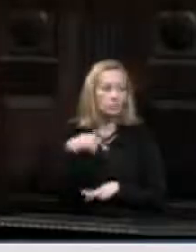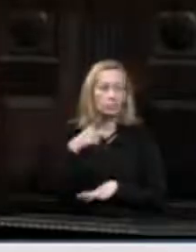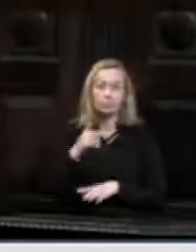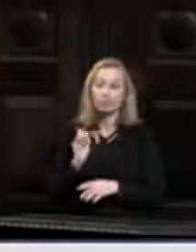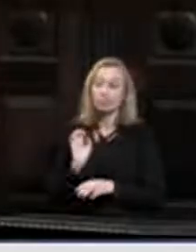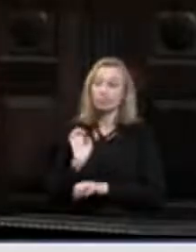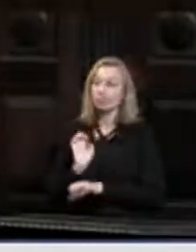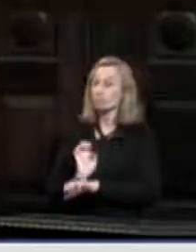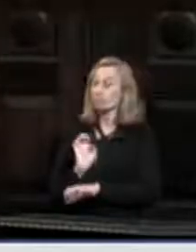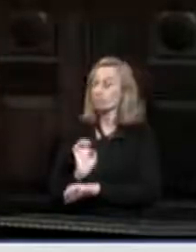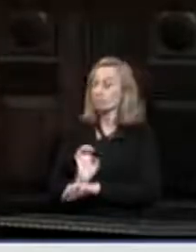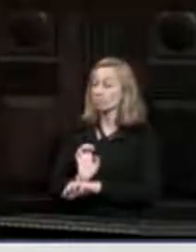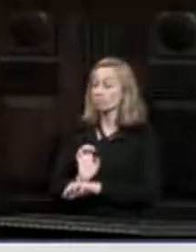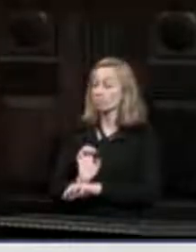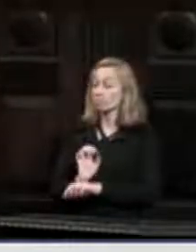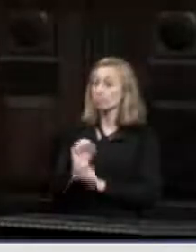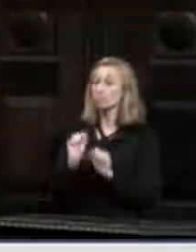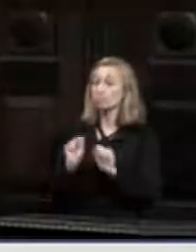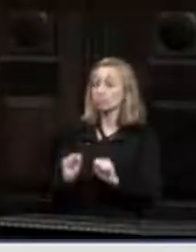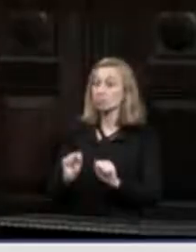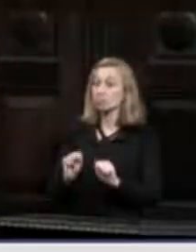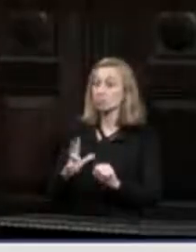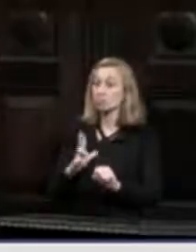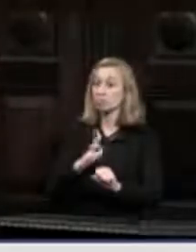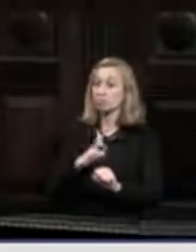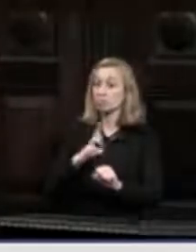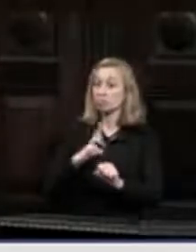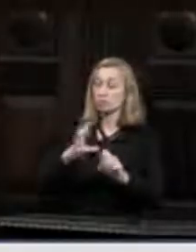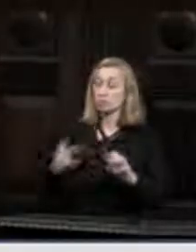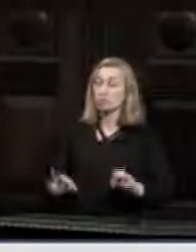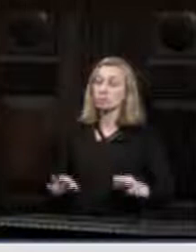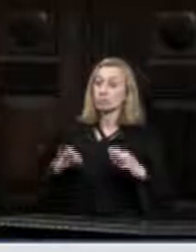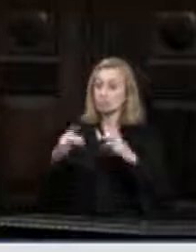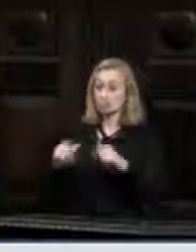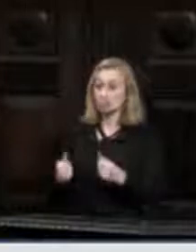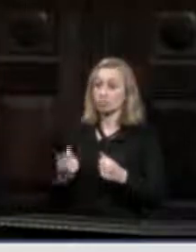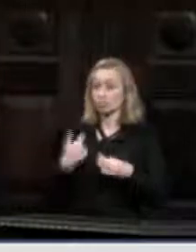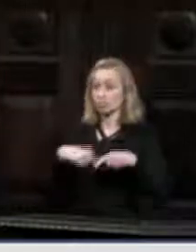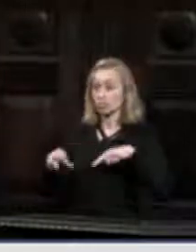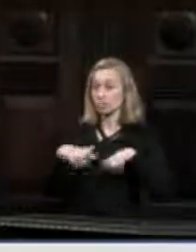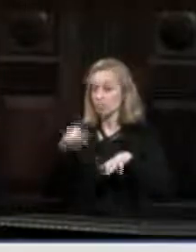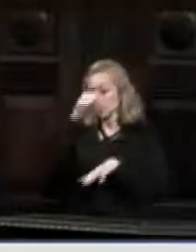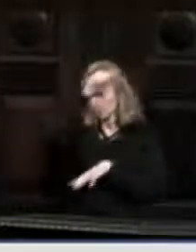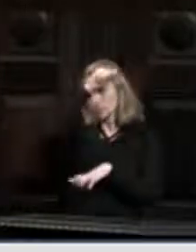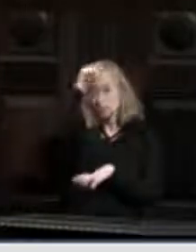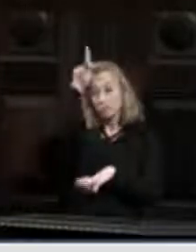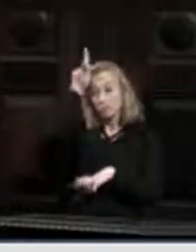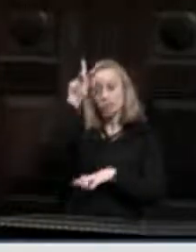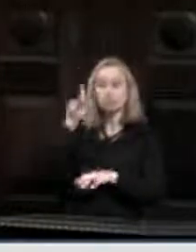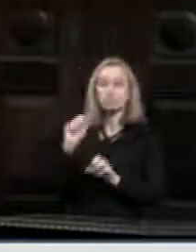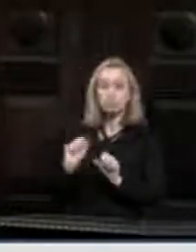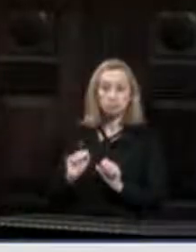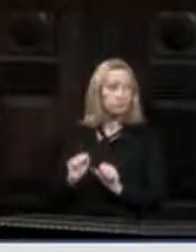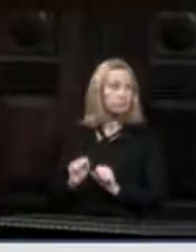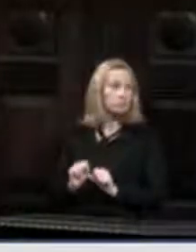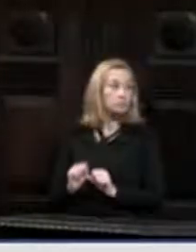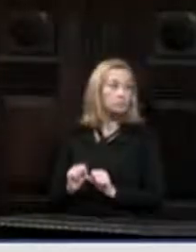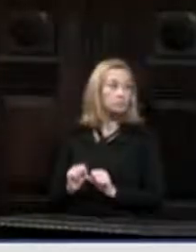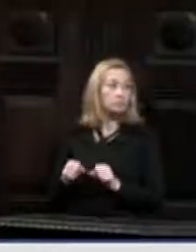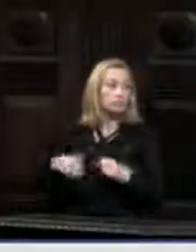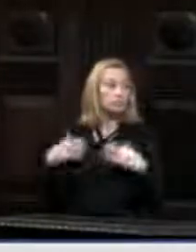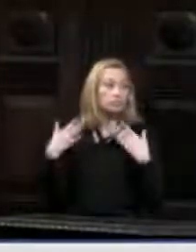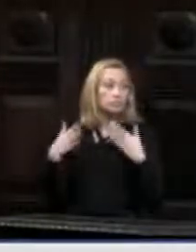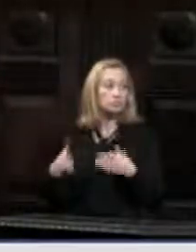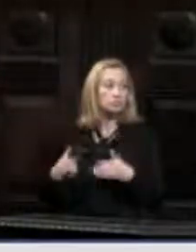pode privatizar uma série de serviços públicos e que, portanto, se são públicos, deviam ser prestados diretamente para o